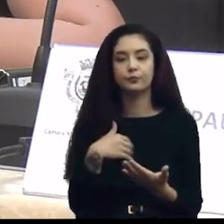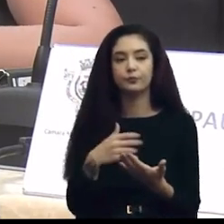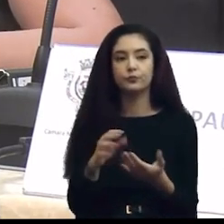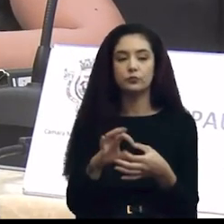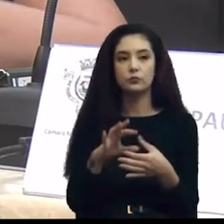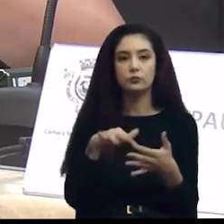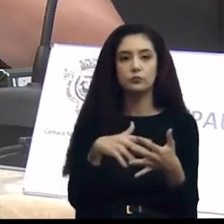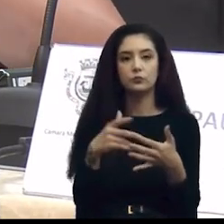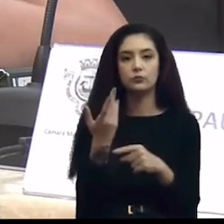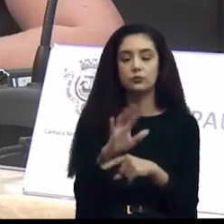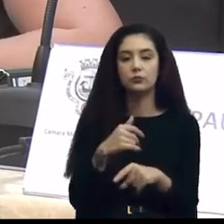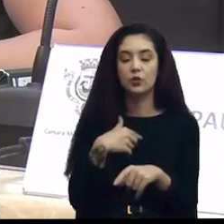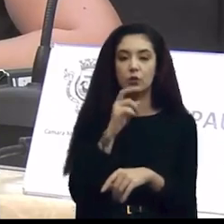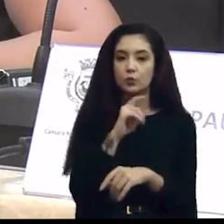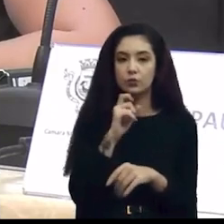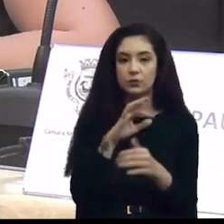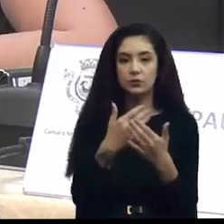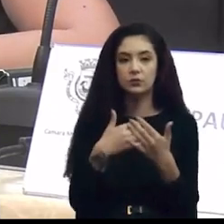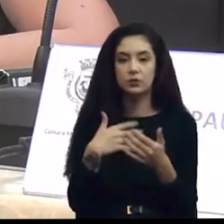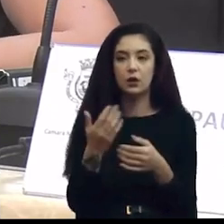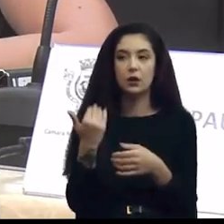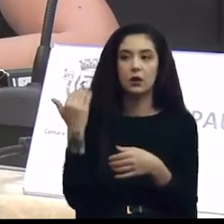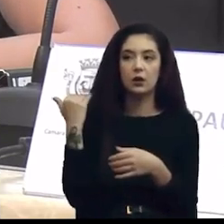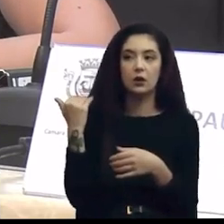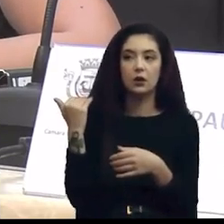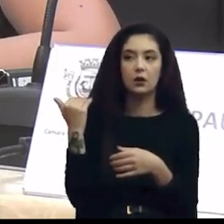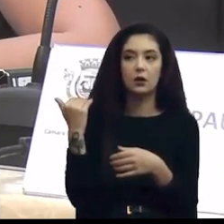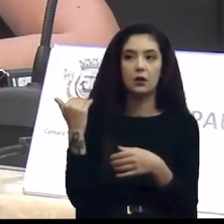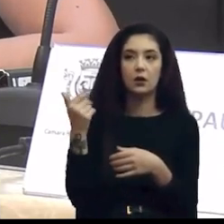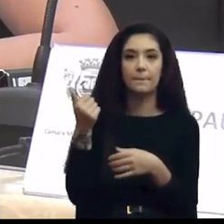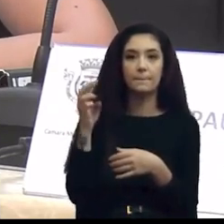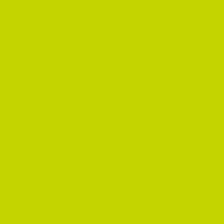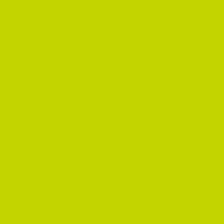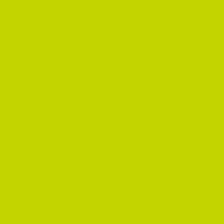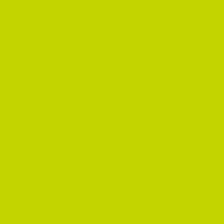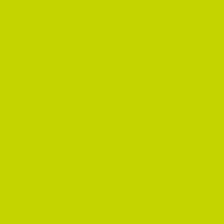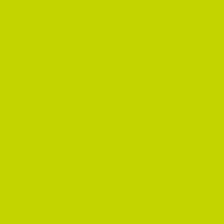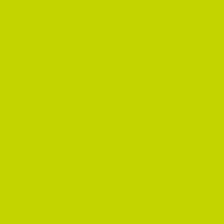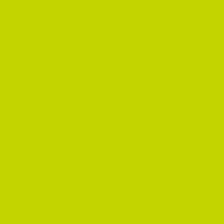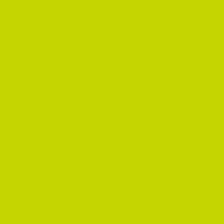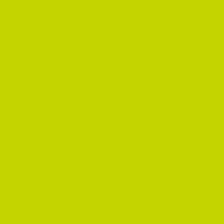média, como, por exemplo, a possibilidade de recorrer ao antigo Hospital Militar de Belém, na ajuda,